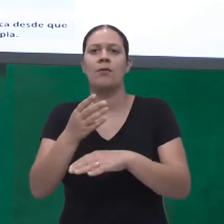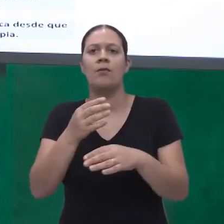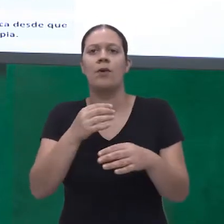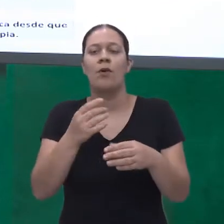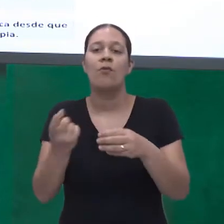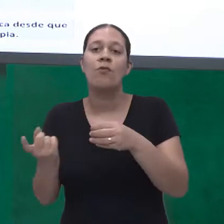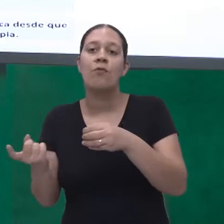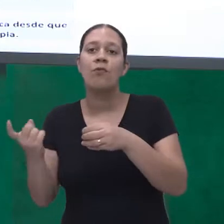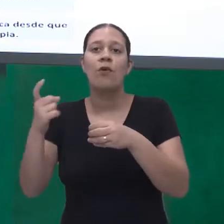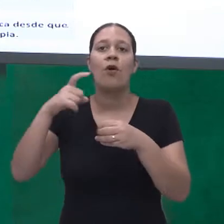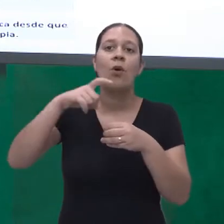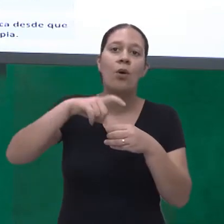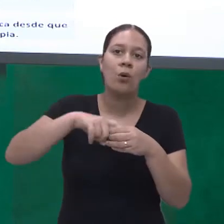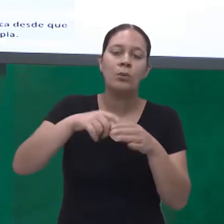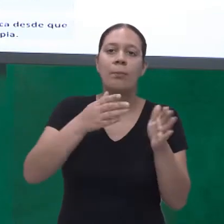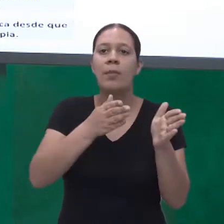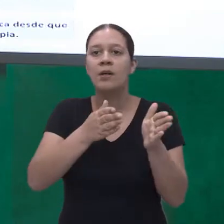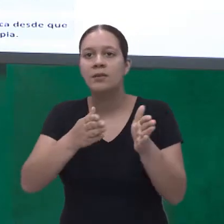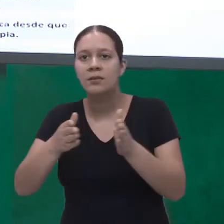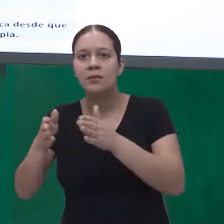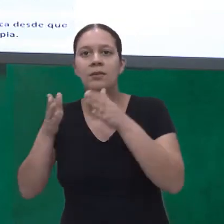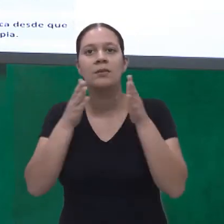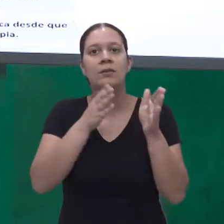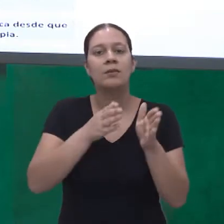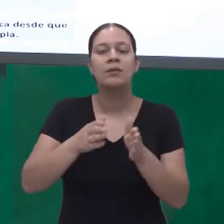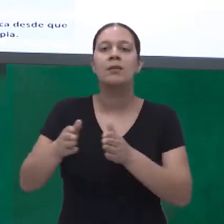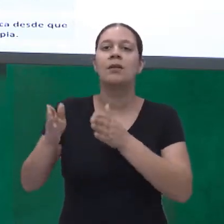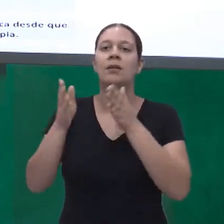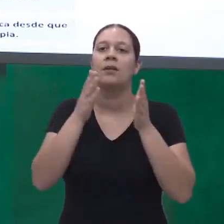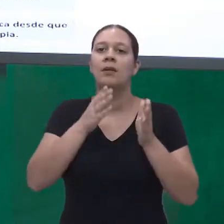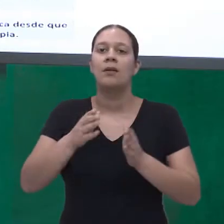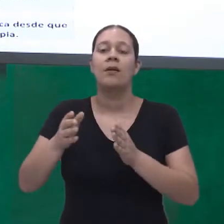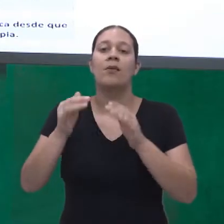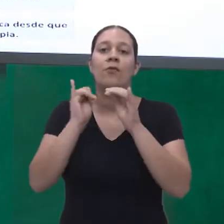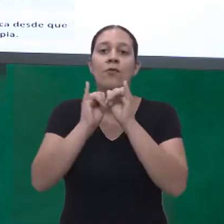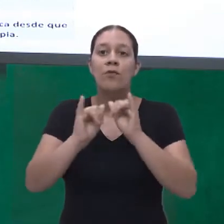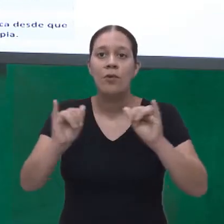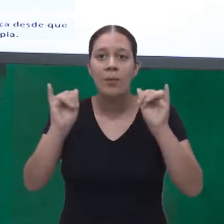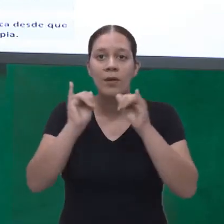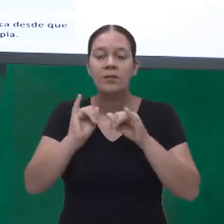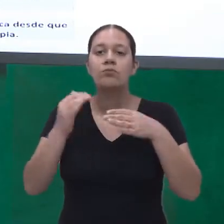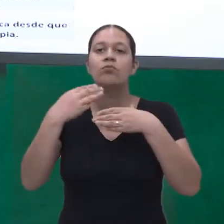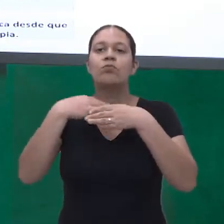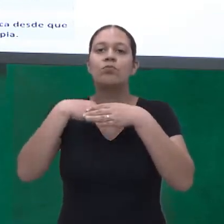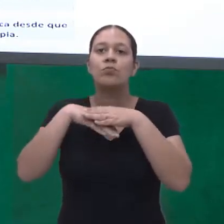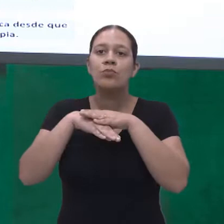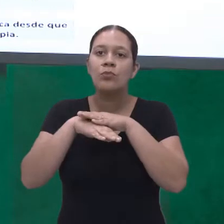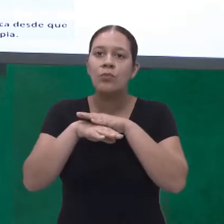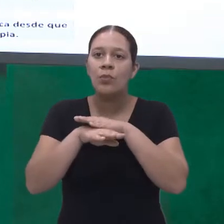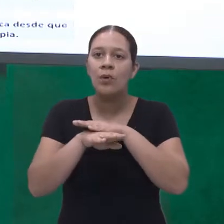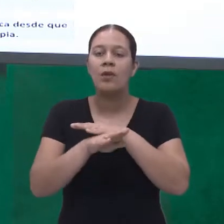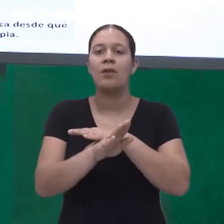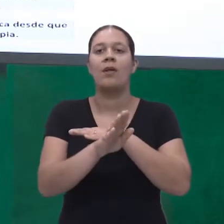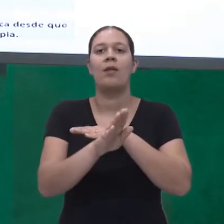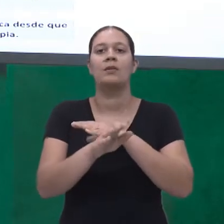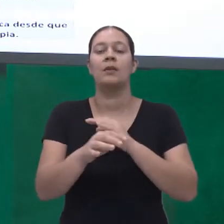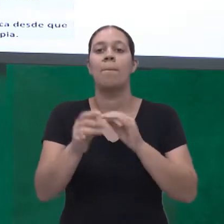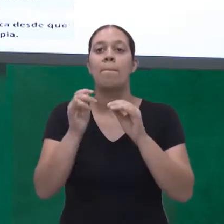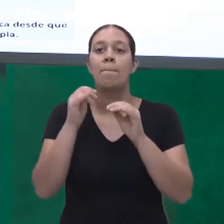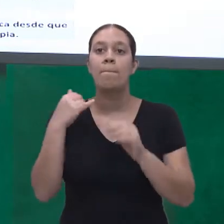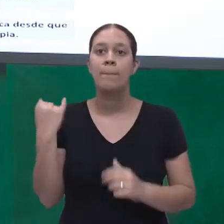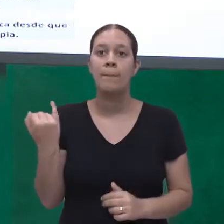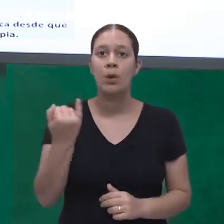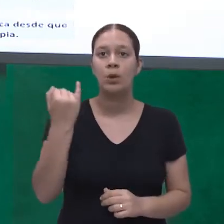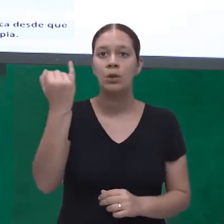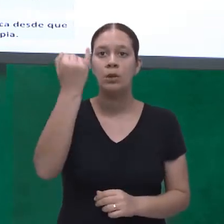voltando, passando, até que todas as informações sejam guardadas. É importante também você ter o